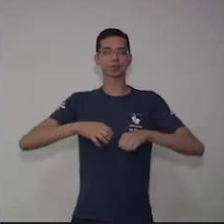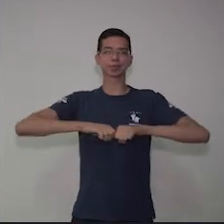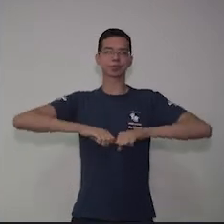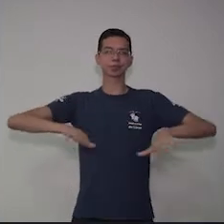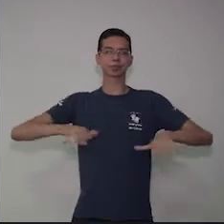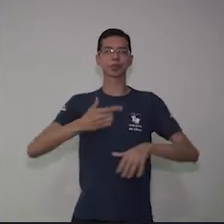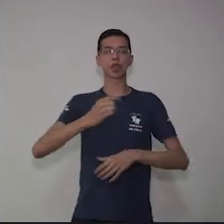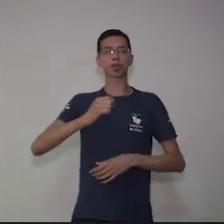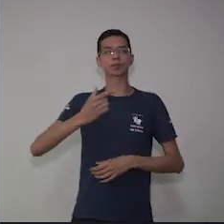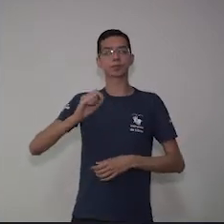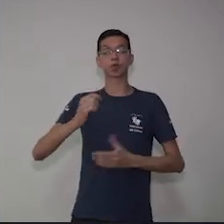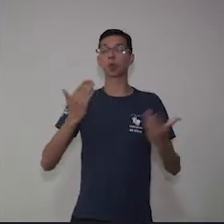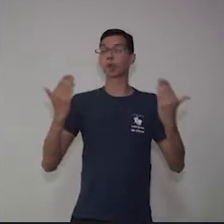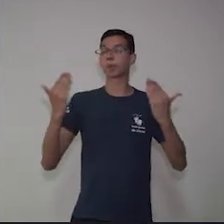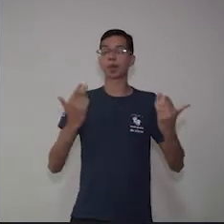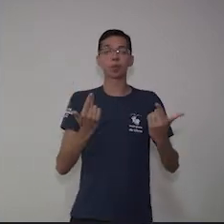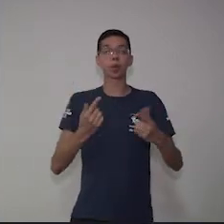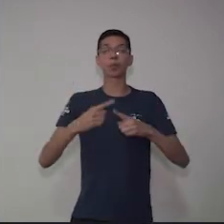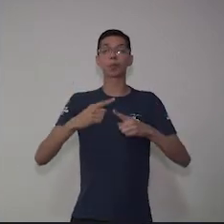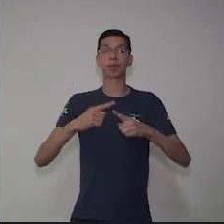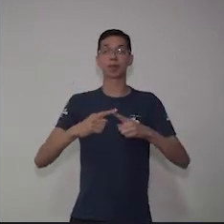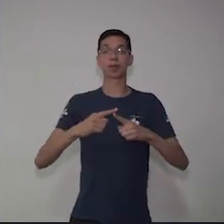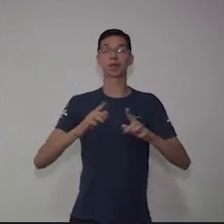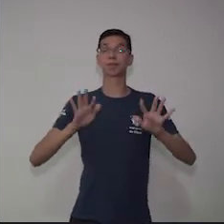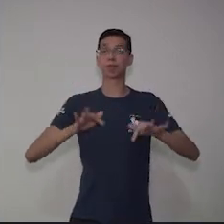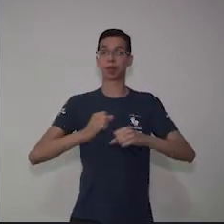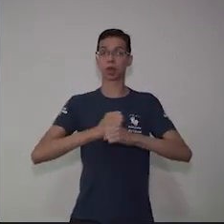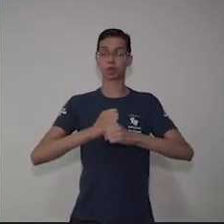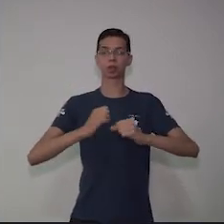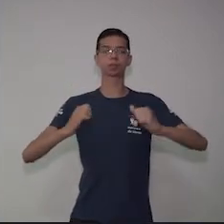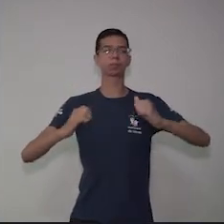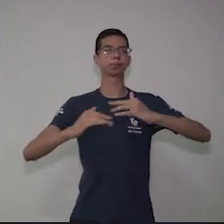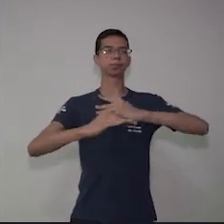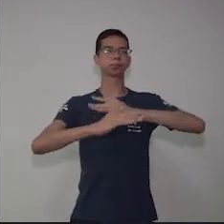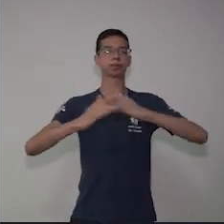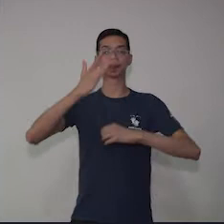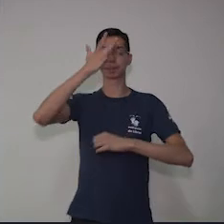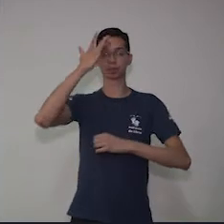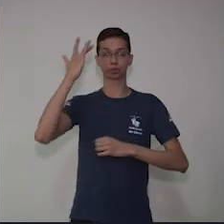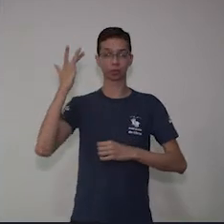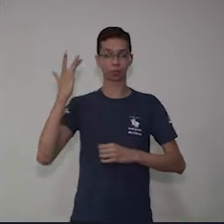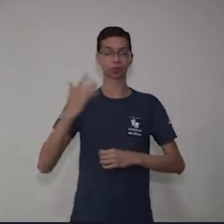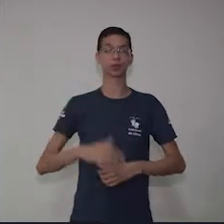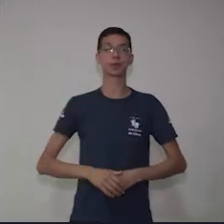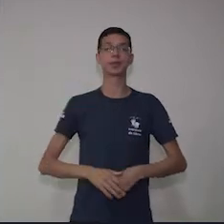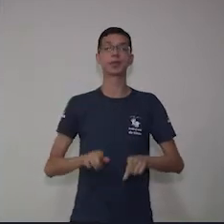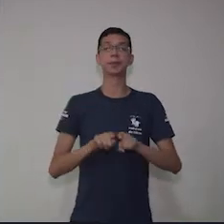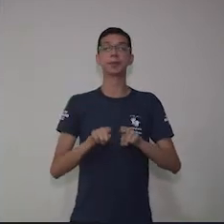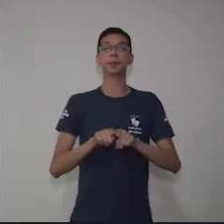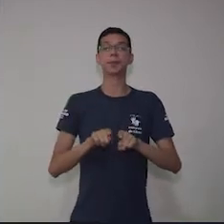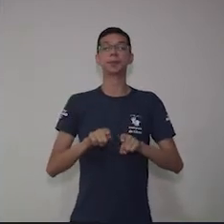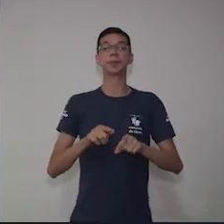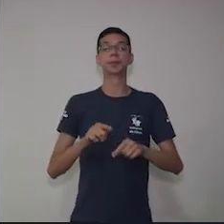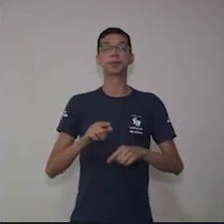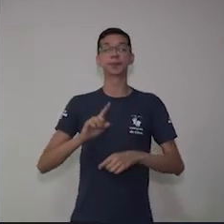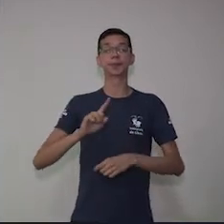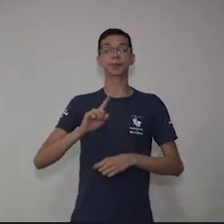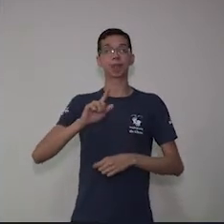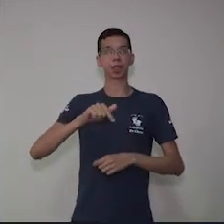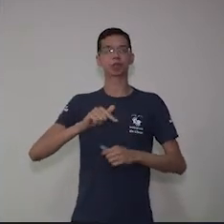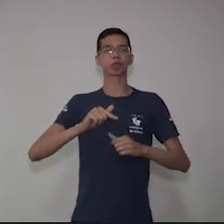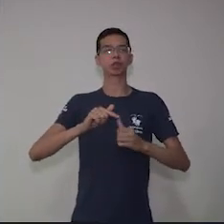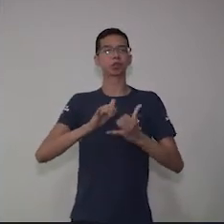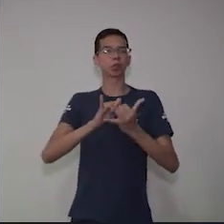Seguramente em função das aglomerações de final do ano. Na 23ª semana epidemiológica, que foi o primeiro pico, em